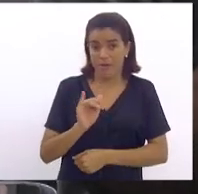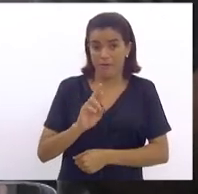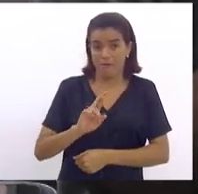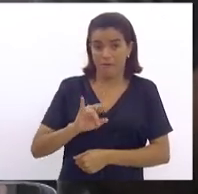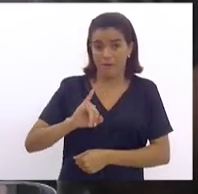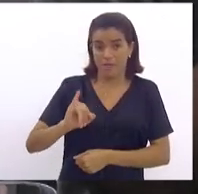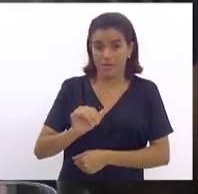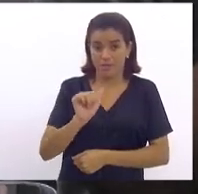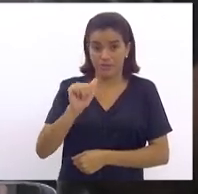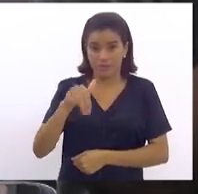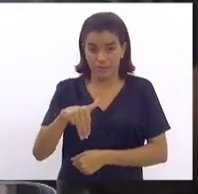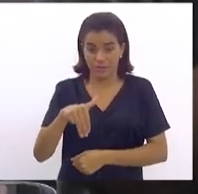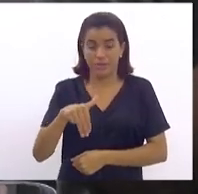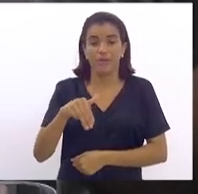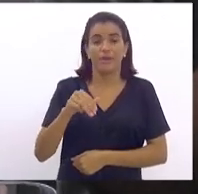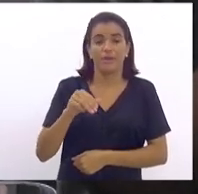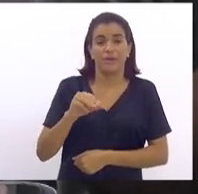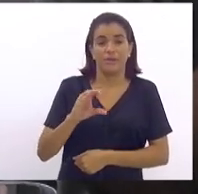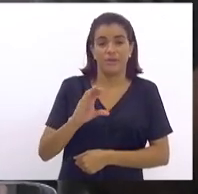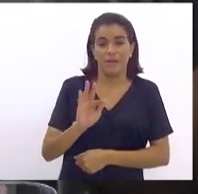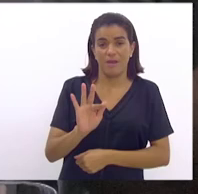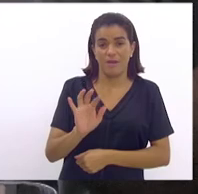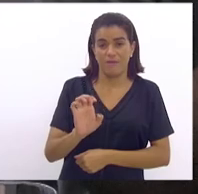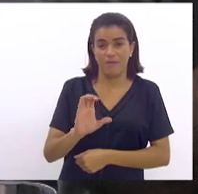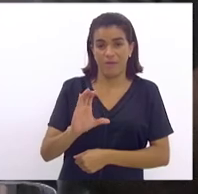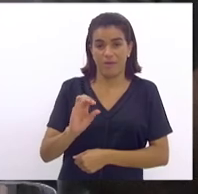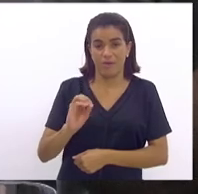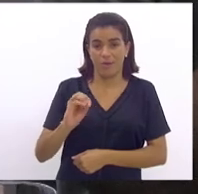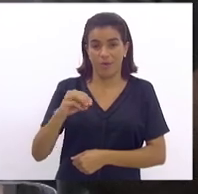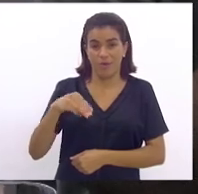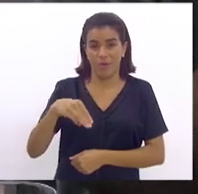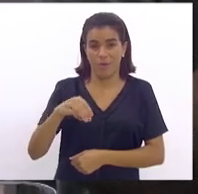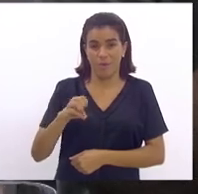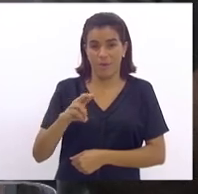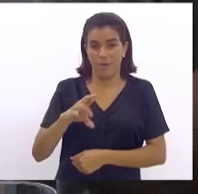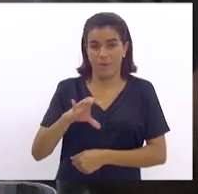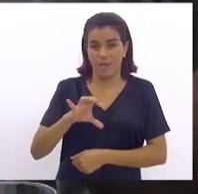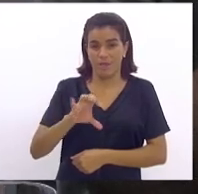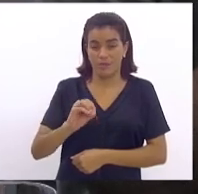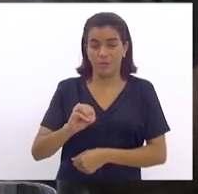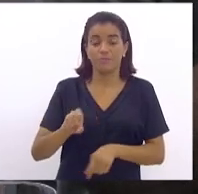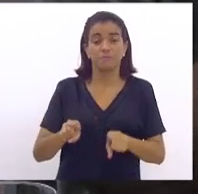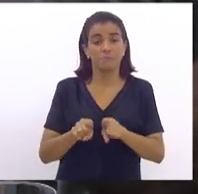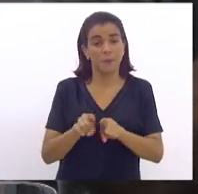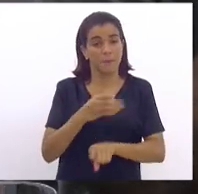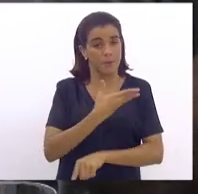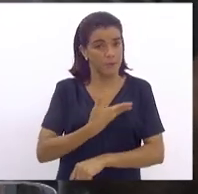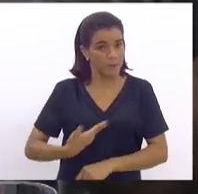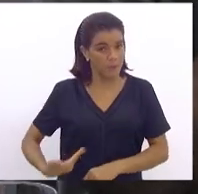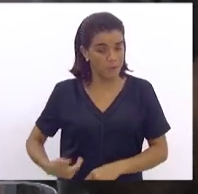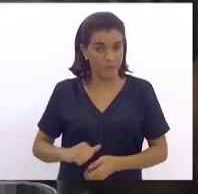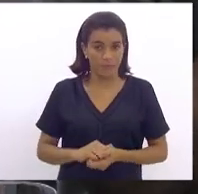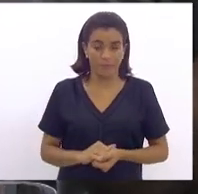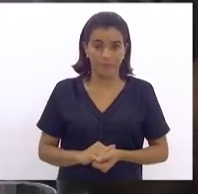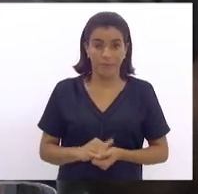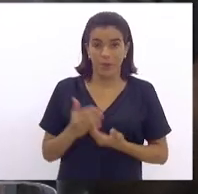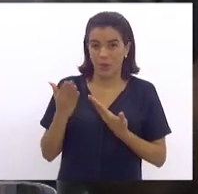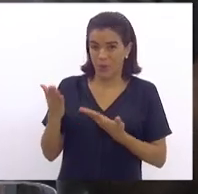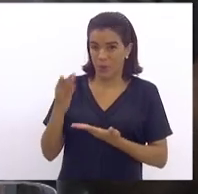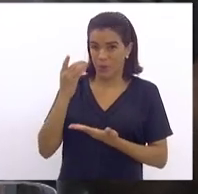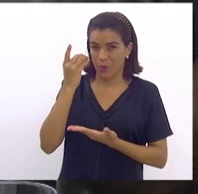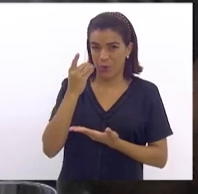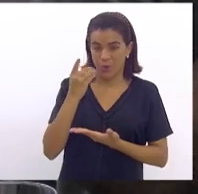está com apoio da FEComércio e com apoio, entendo, do governo. Até porque o doutor